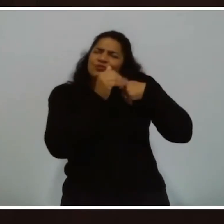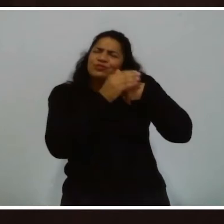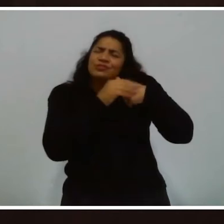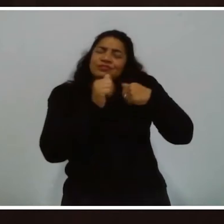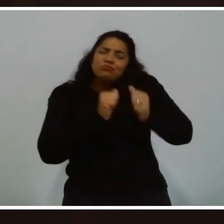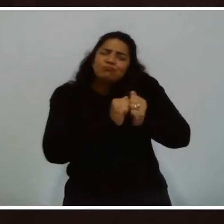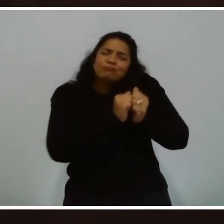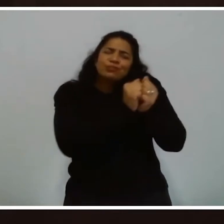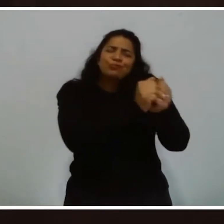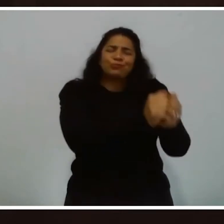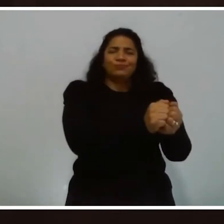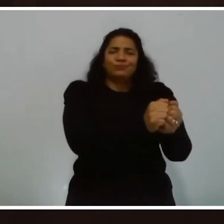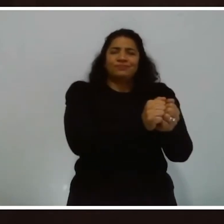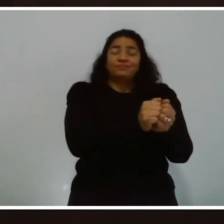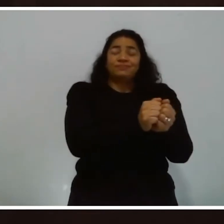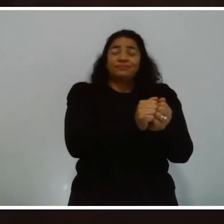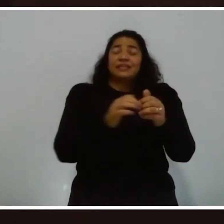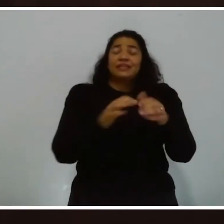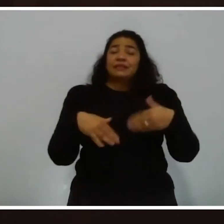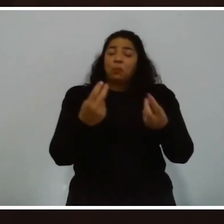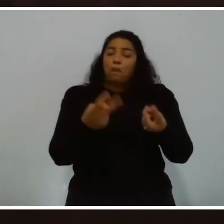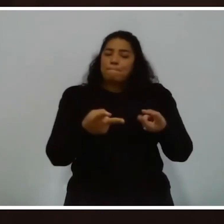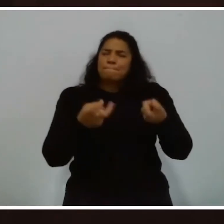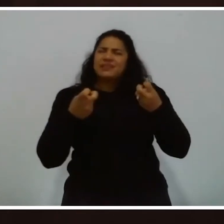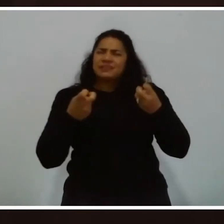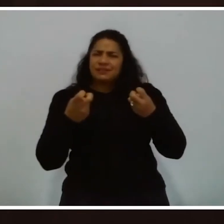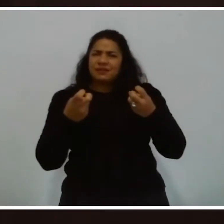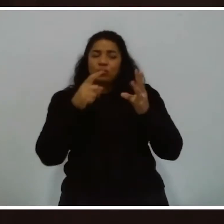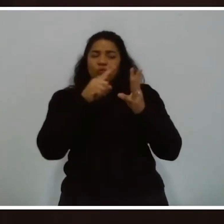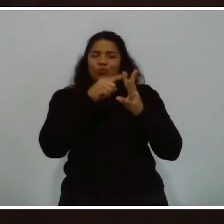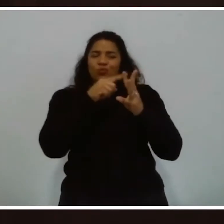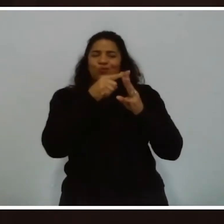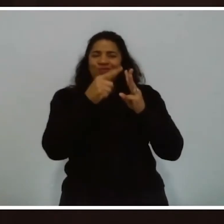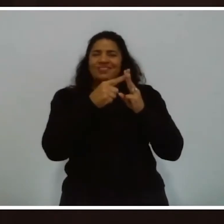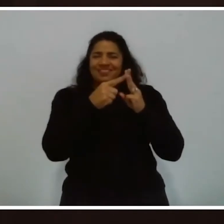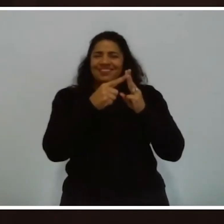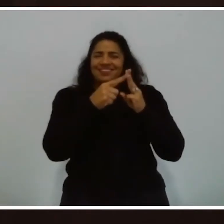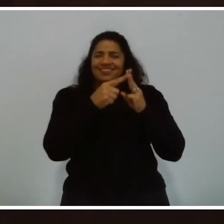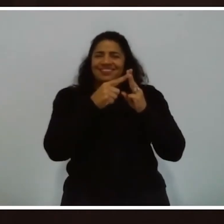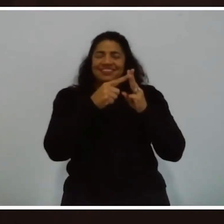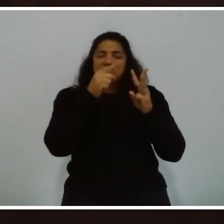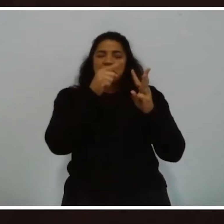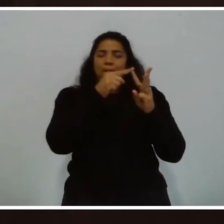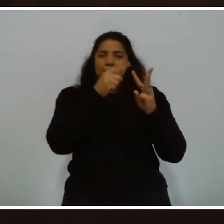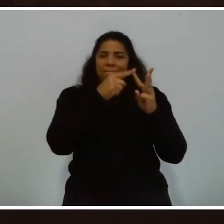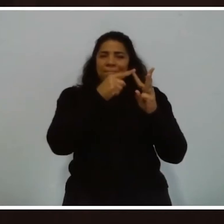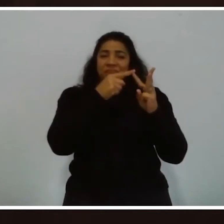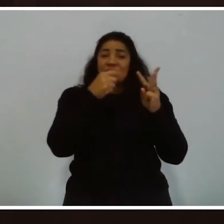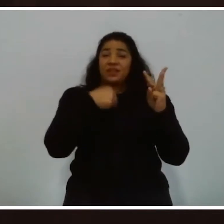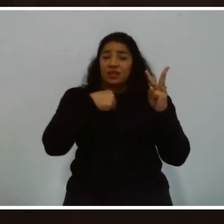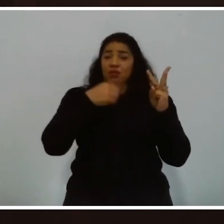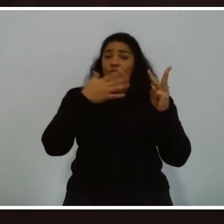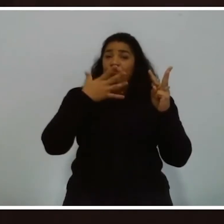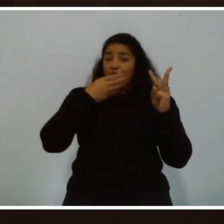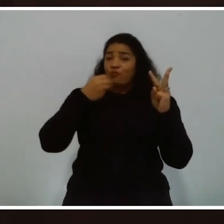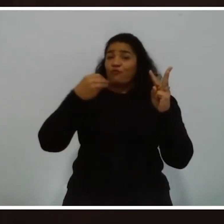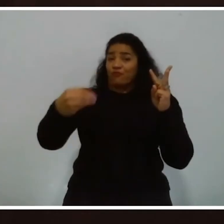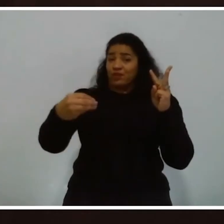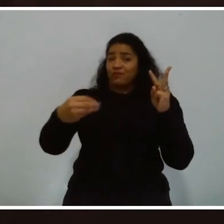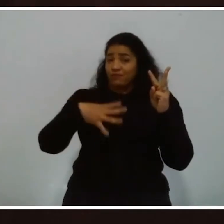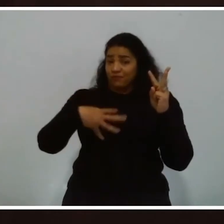Eu, Filho, rogarei ao Pai, Ele vai mandar outro Consolador, que é o Espírito. Certo ou